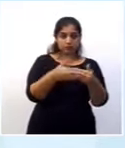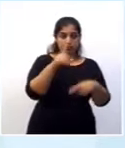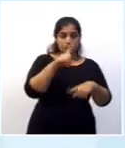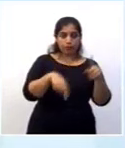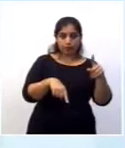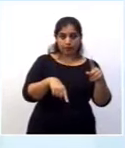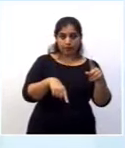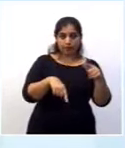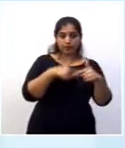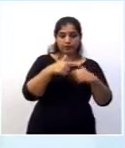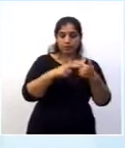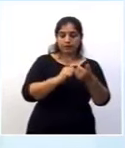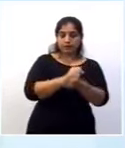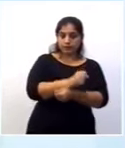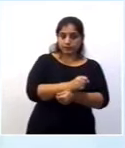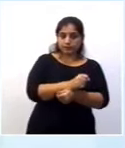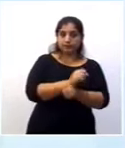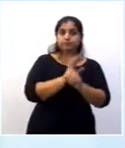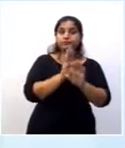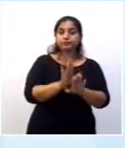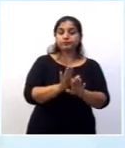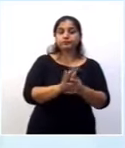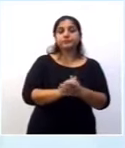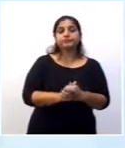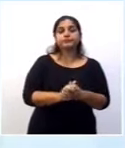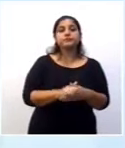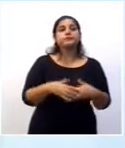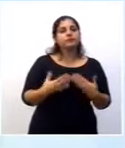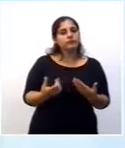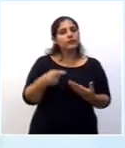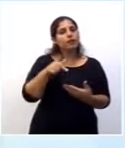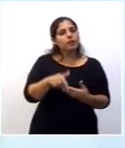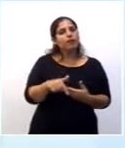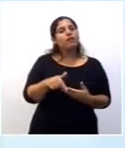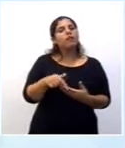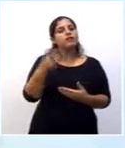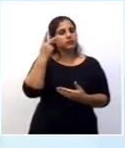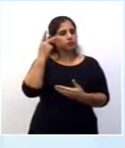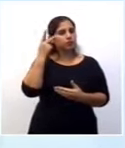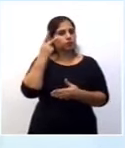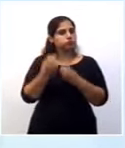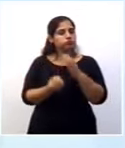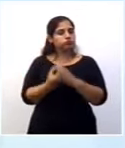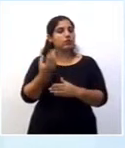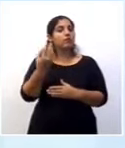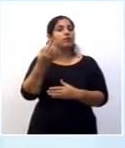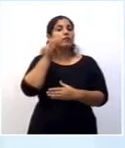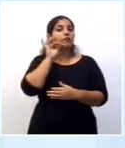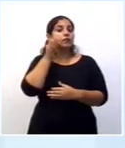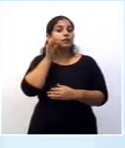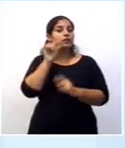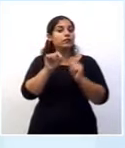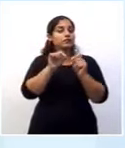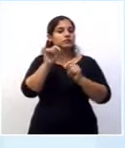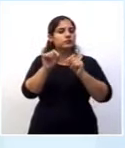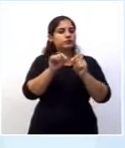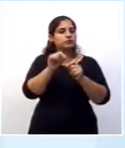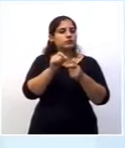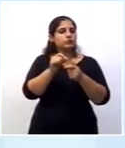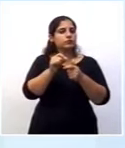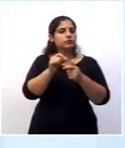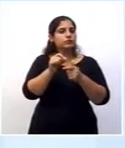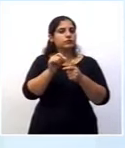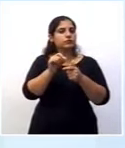permitido o trabalho escravo. Então, foi também na província de São Paulo que o café passou a